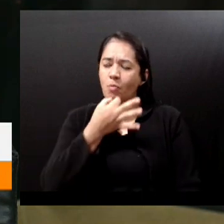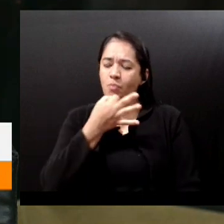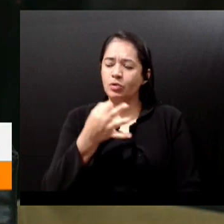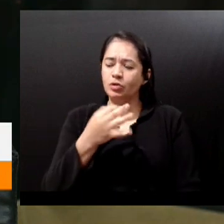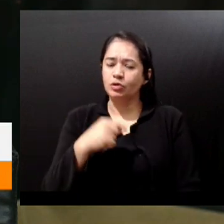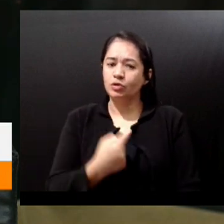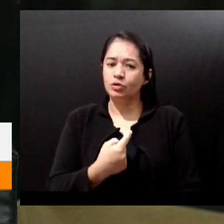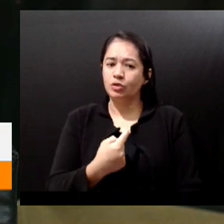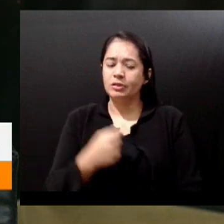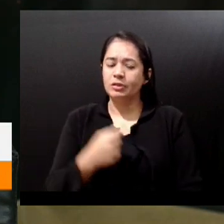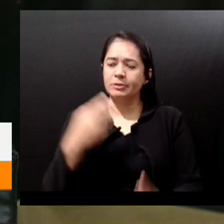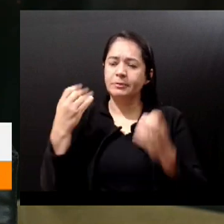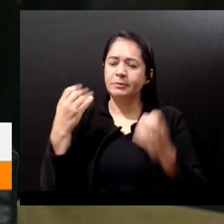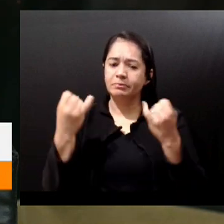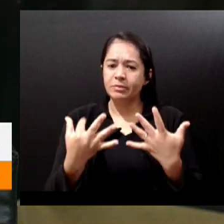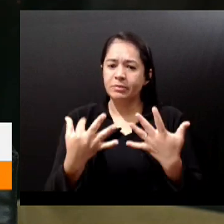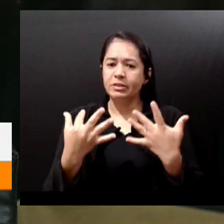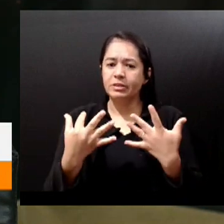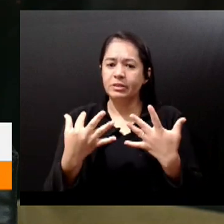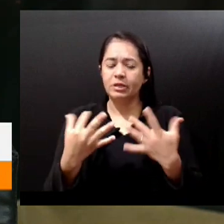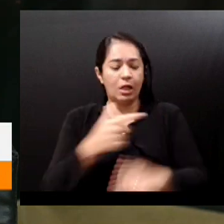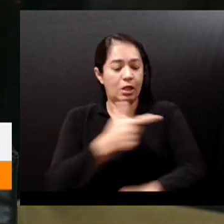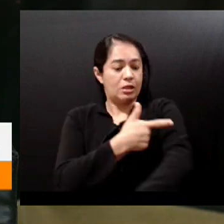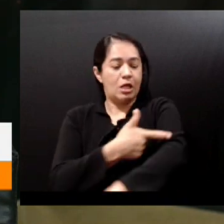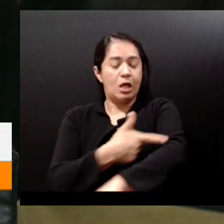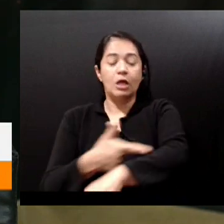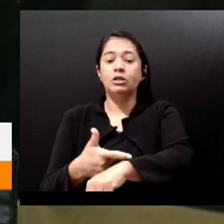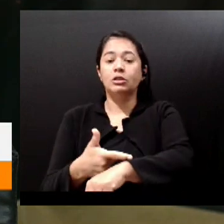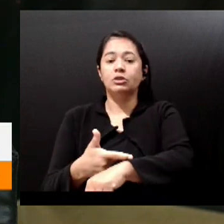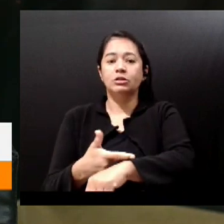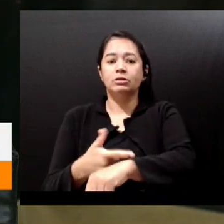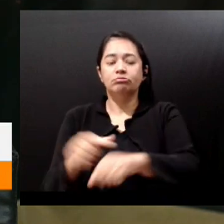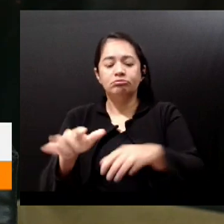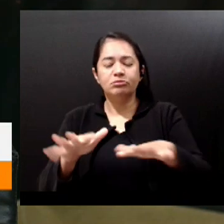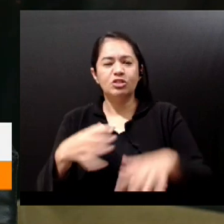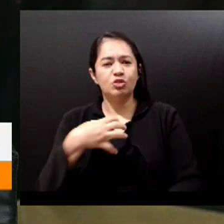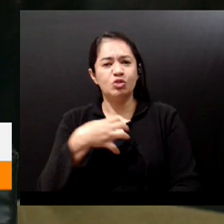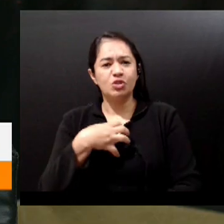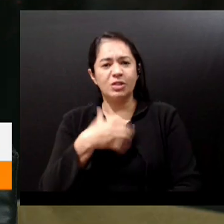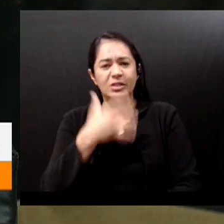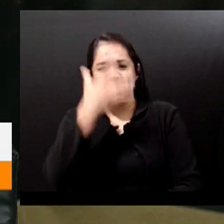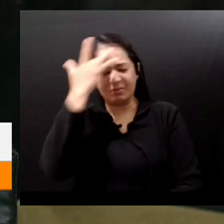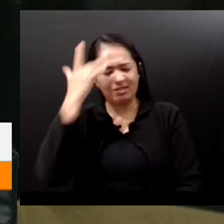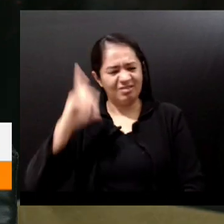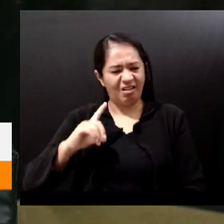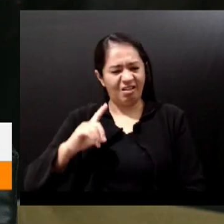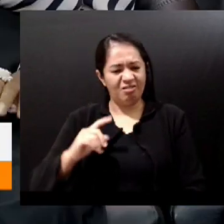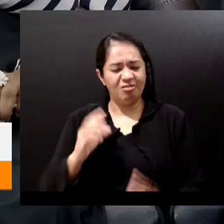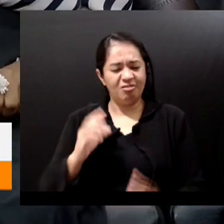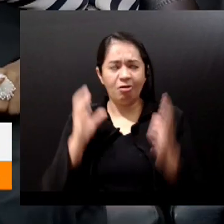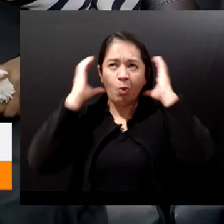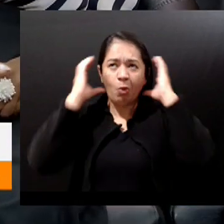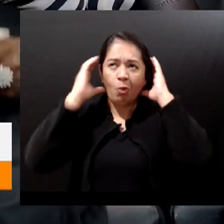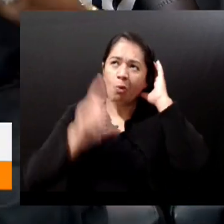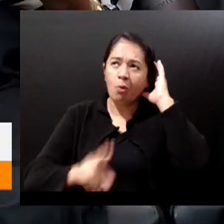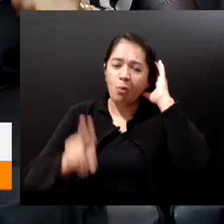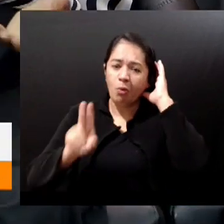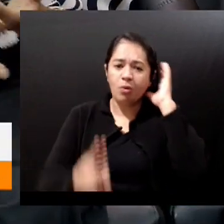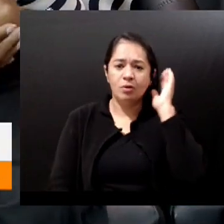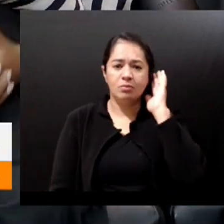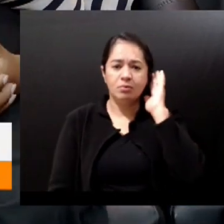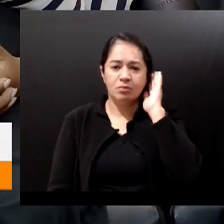a questões de etiqueta nessa mania que todo mundo está tendo aí de usar fone? Eu vejo que no